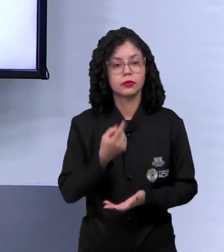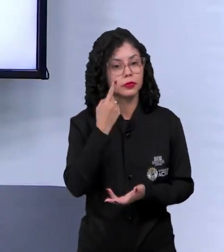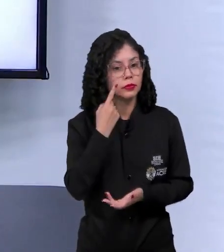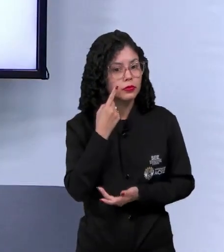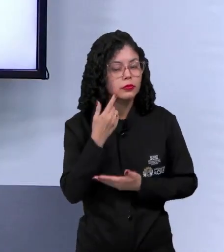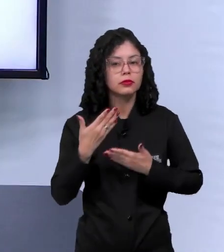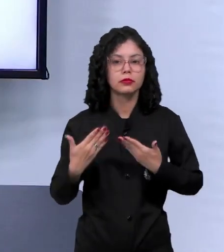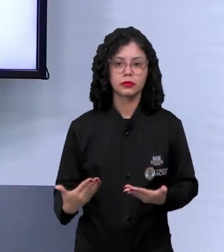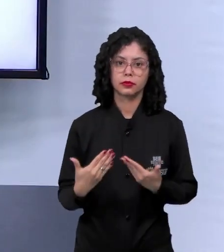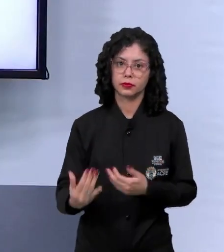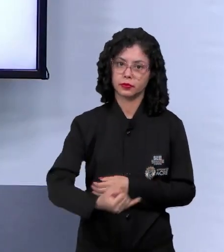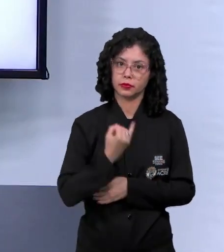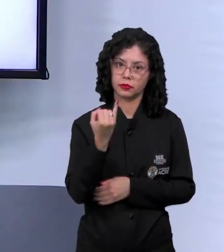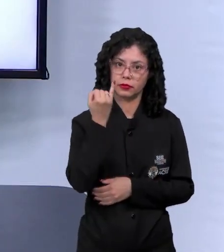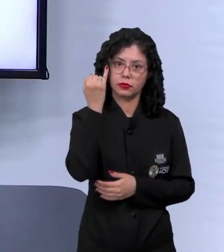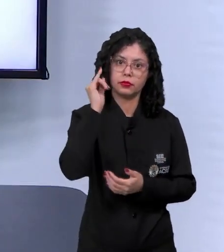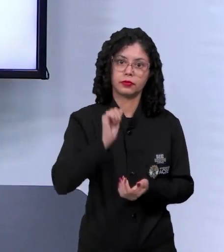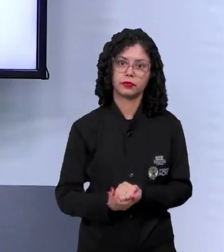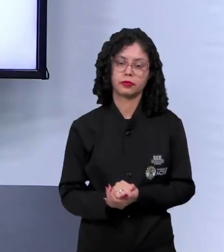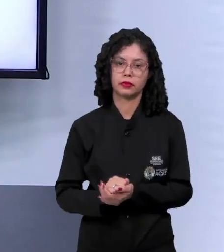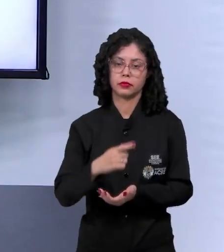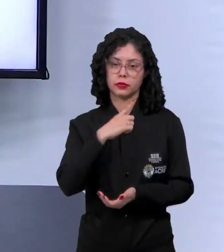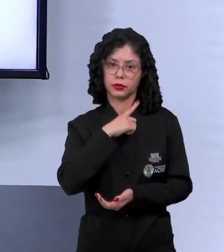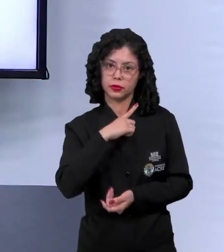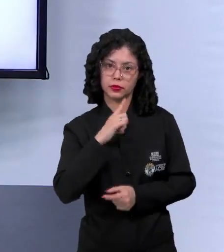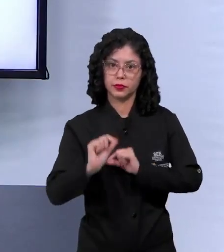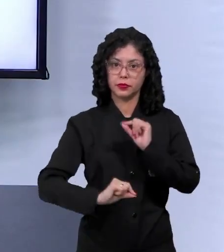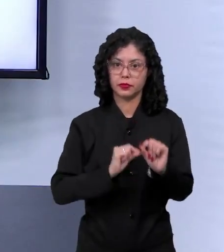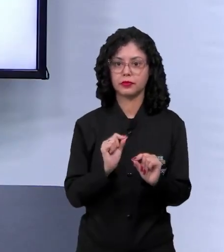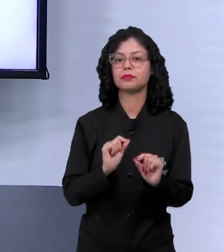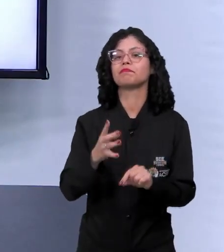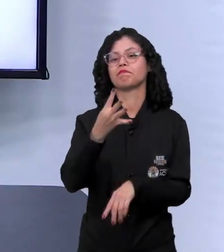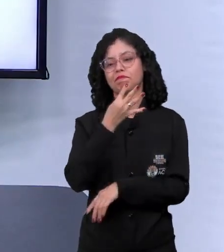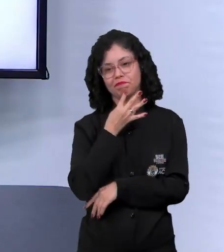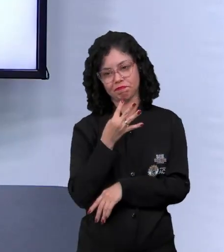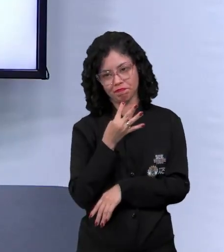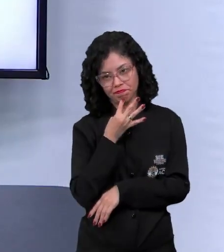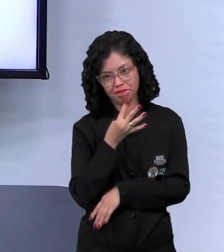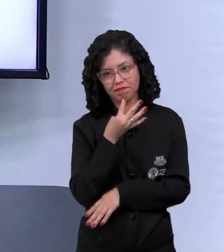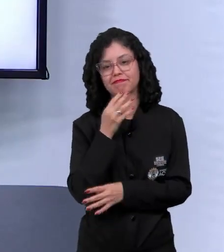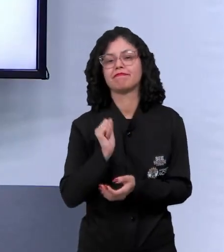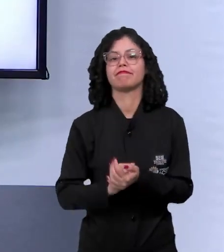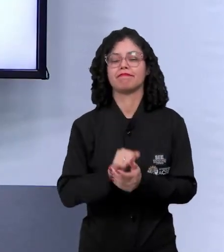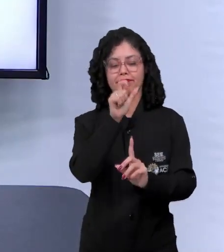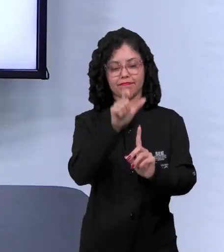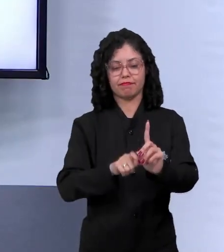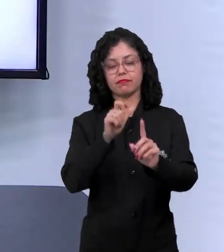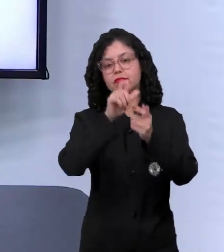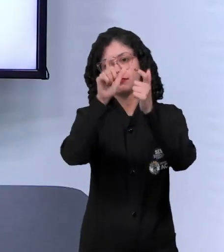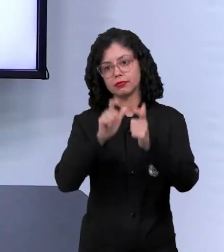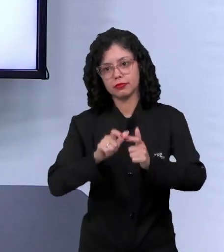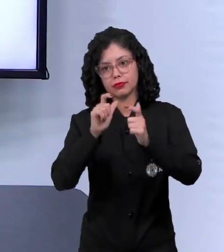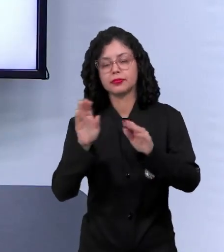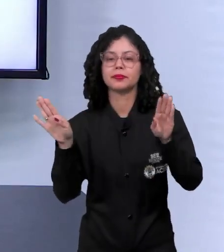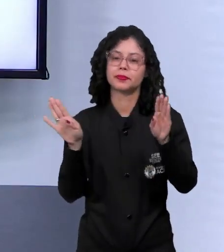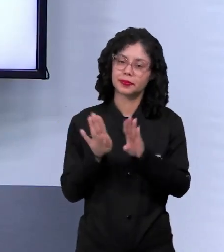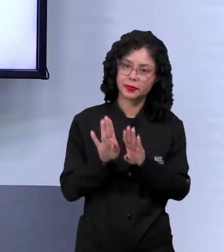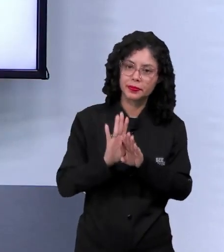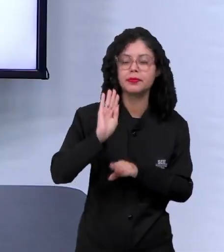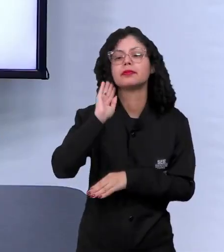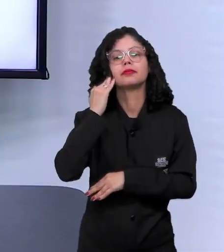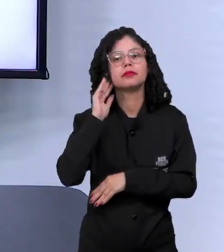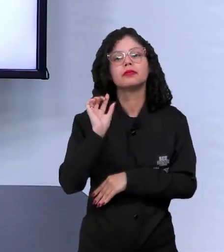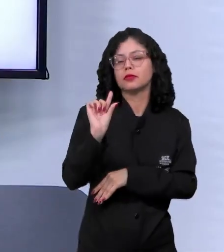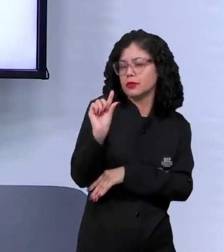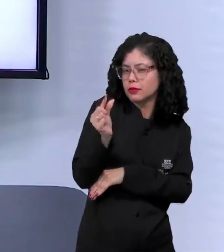só como isso é importante. Quando você conhece a história, quando você conhece os artistas locais, você também compreende